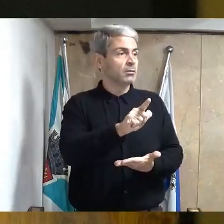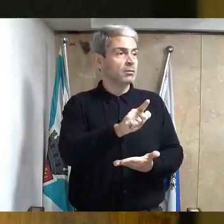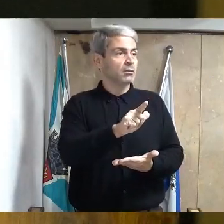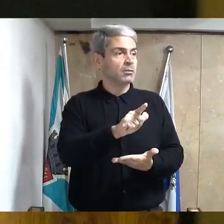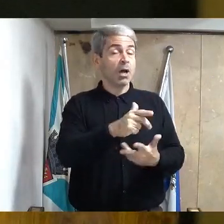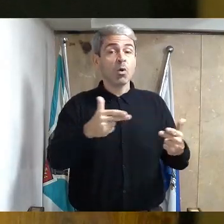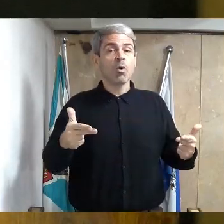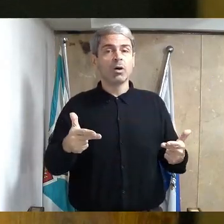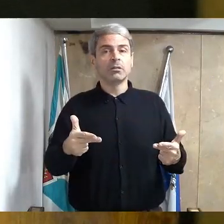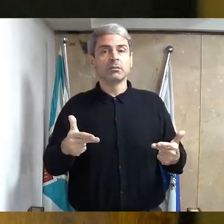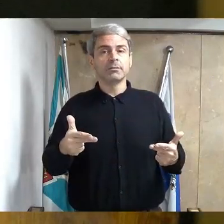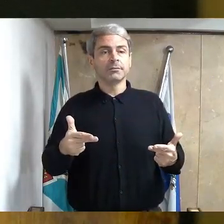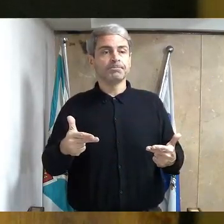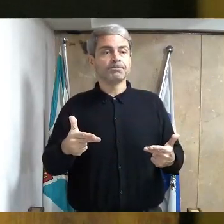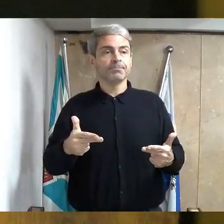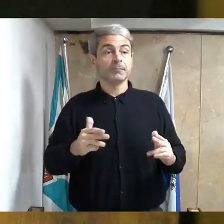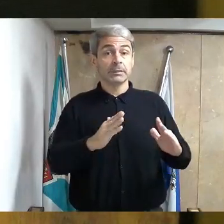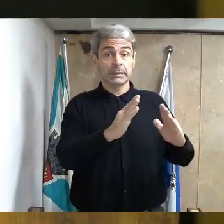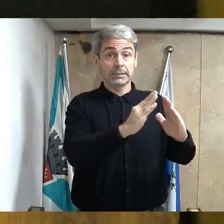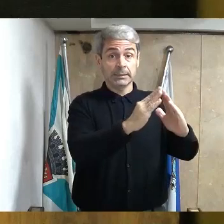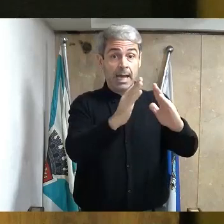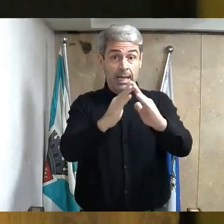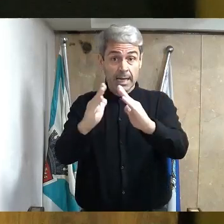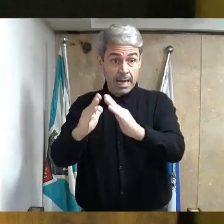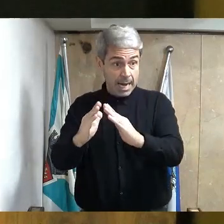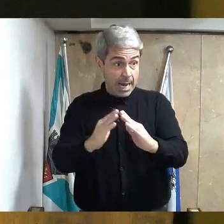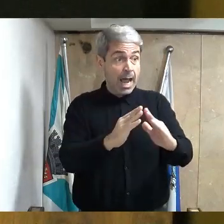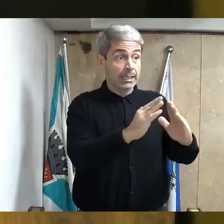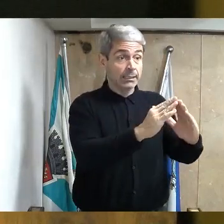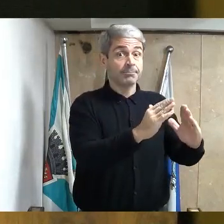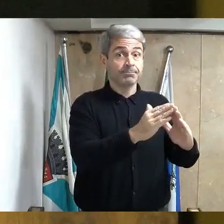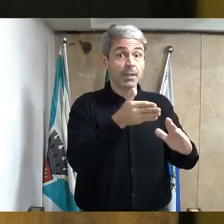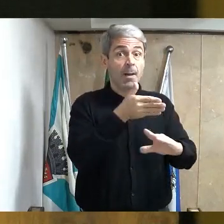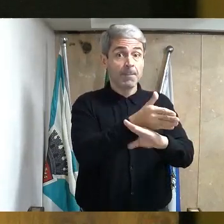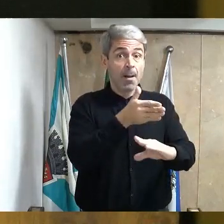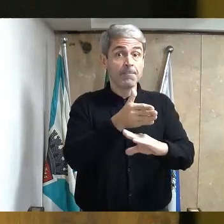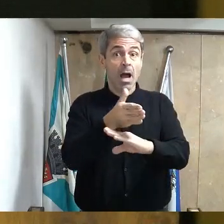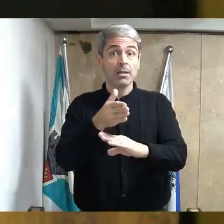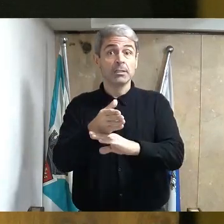está chegando na casa da residência dos moradores.